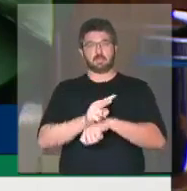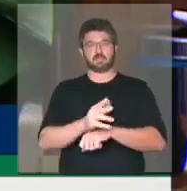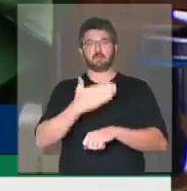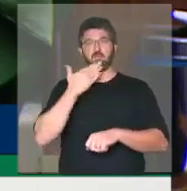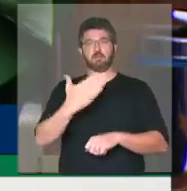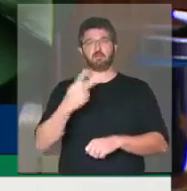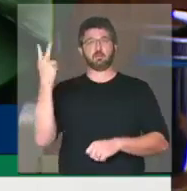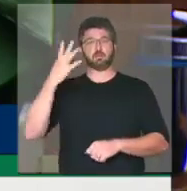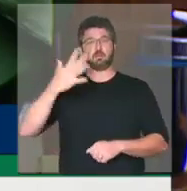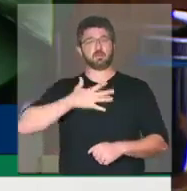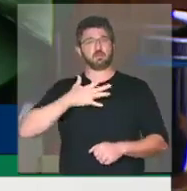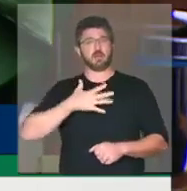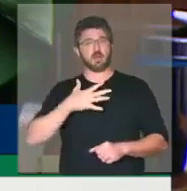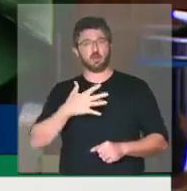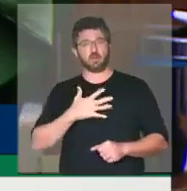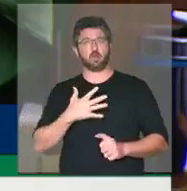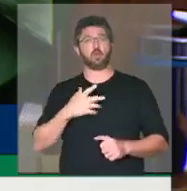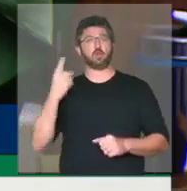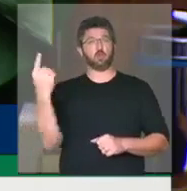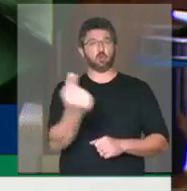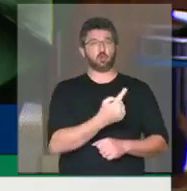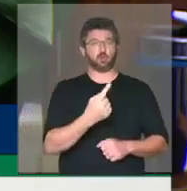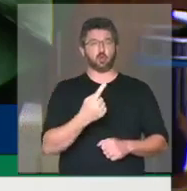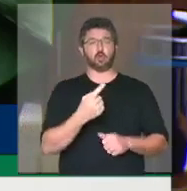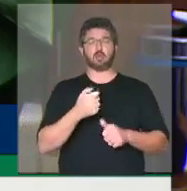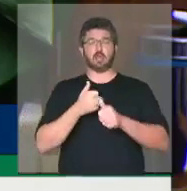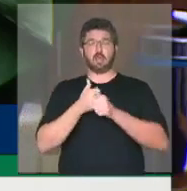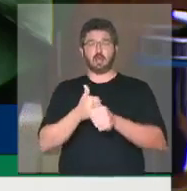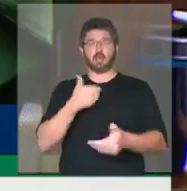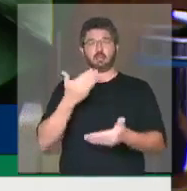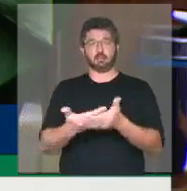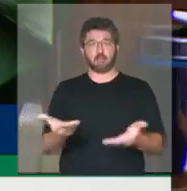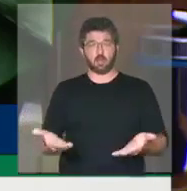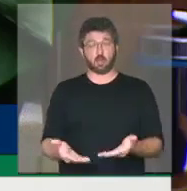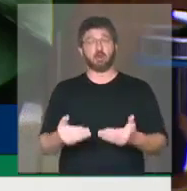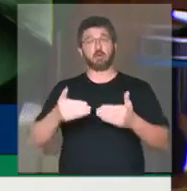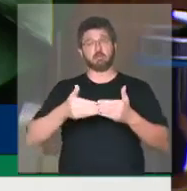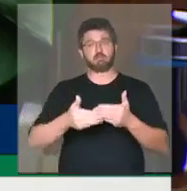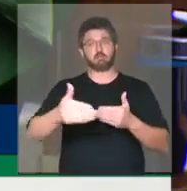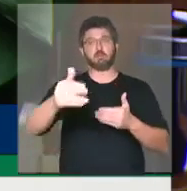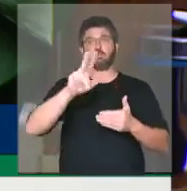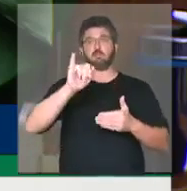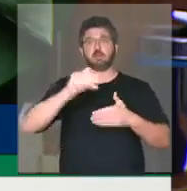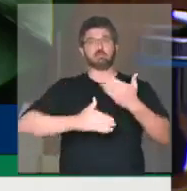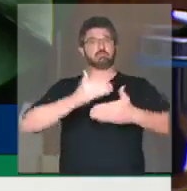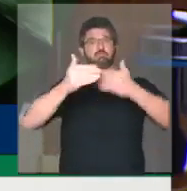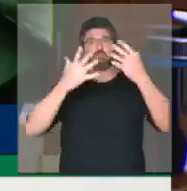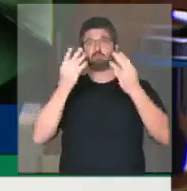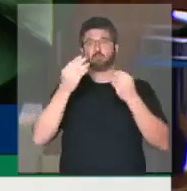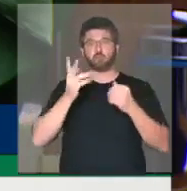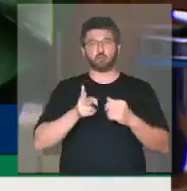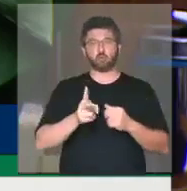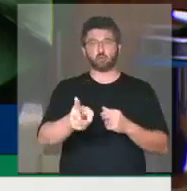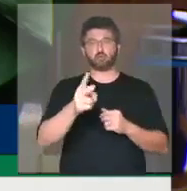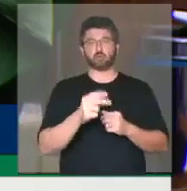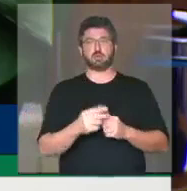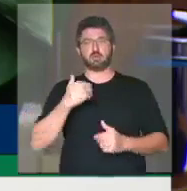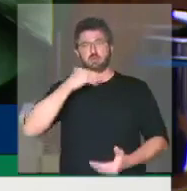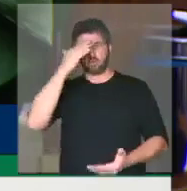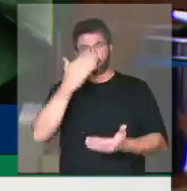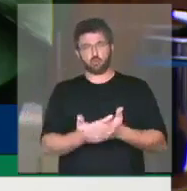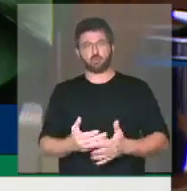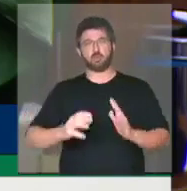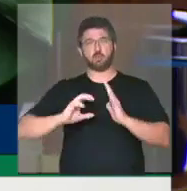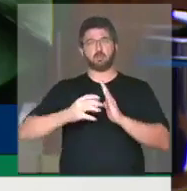esses valores que nos trouxeram até aqui e certamente vão nos levar muito adiante. E tenho confiança na